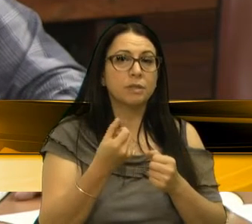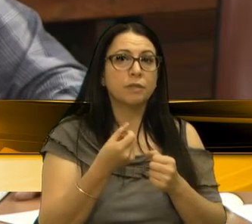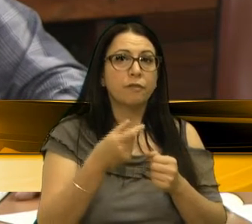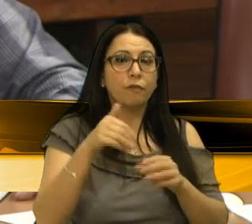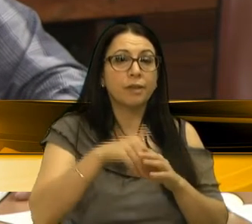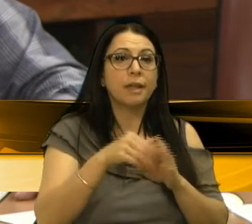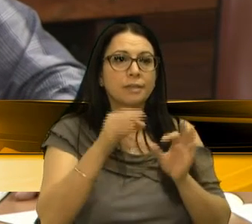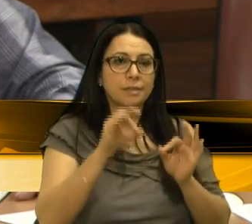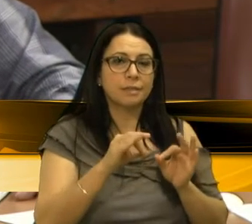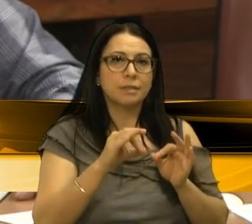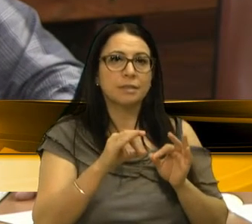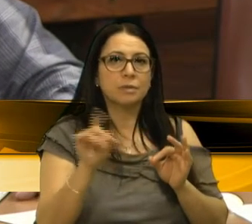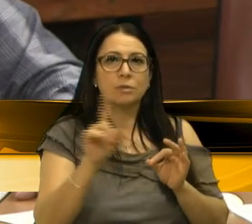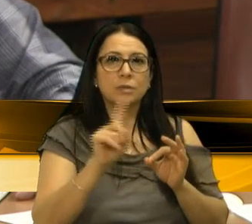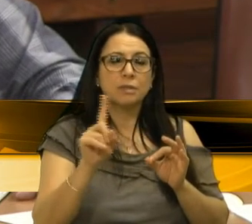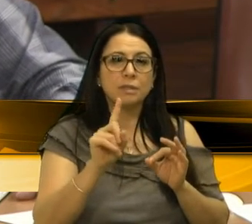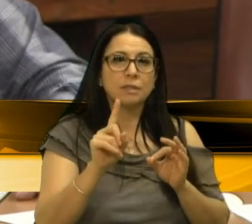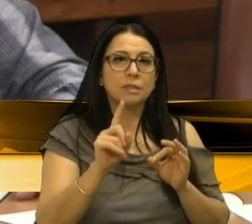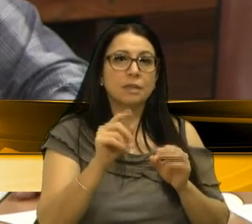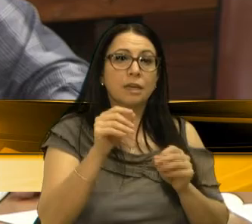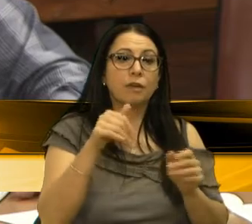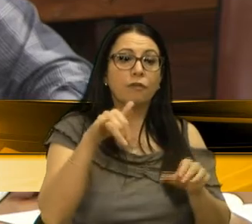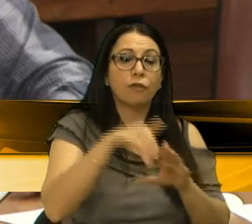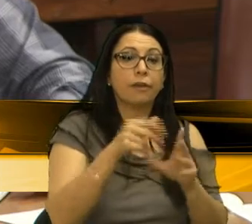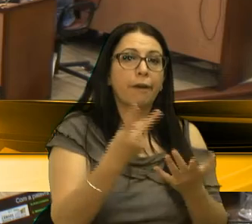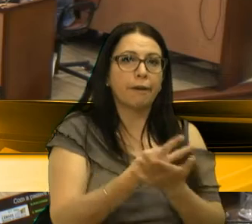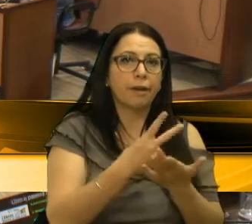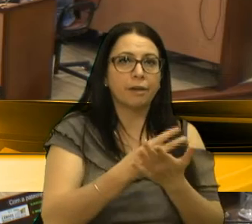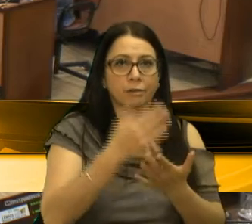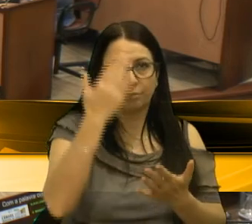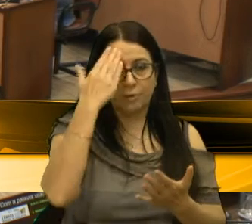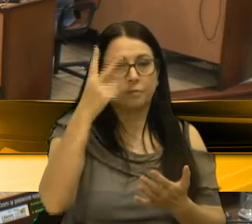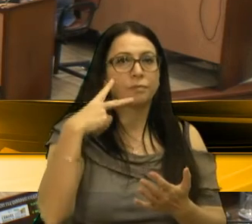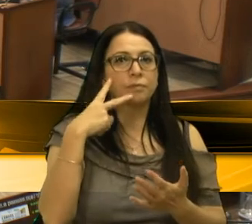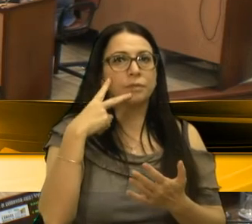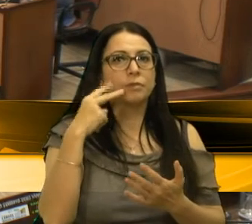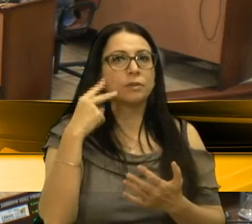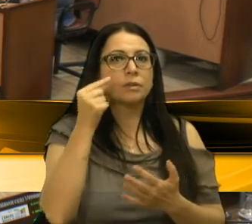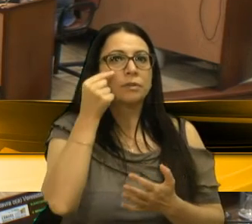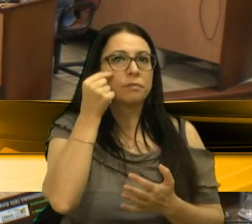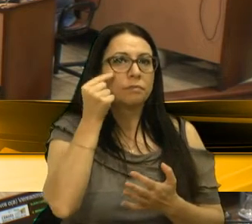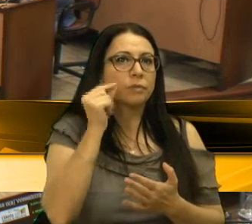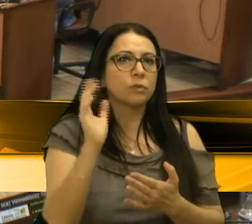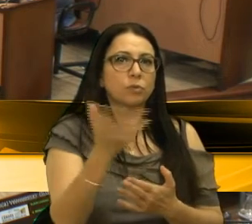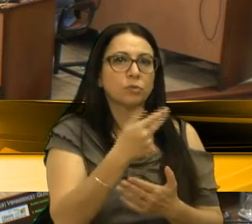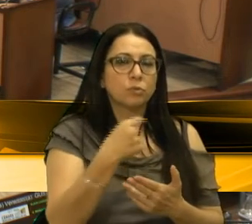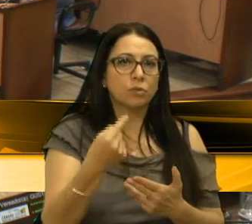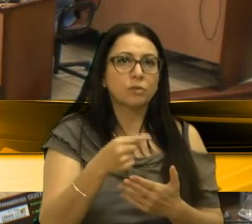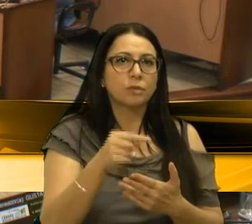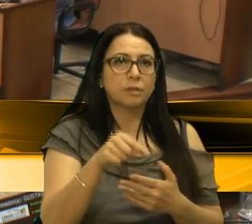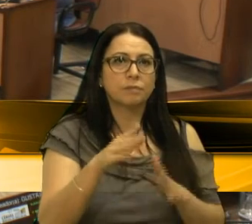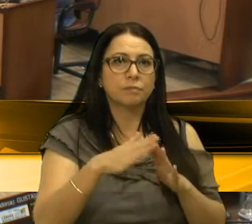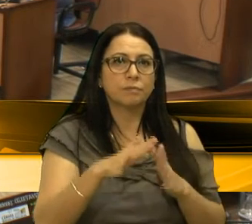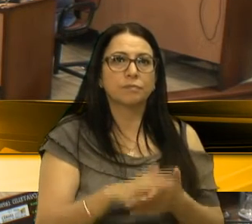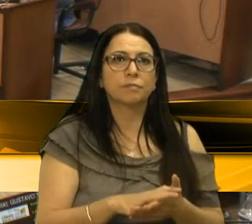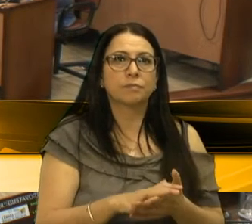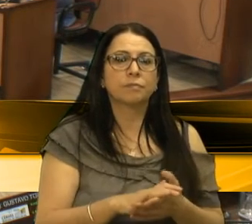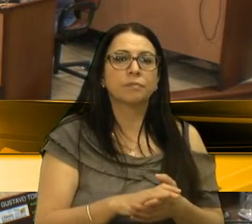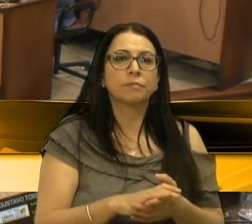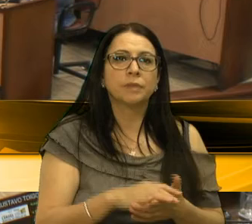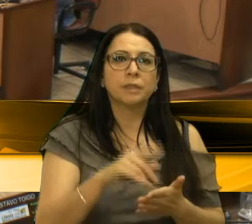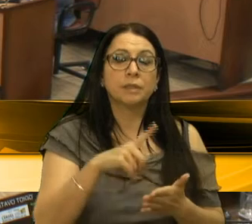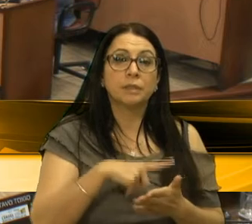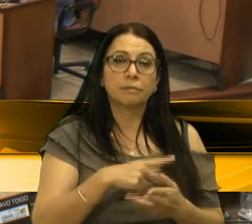tranquilidade e sem votar gato por lebre, né? Obrigado, vereador. Vereador Eloy, todos nós nesta casa temos uma